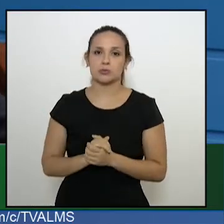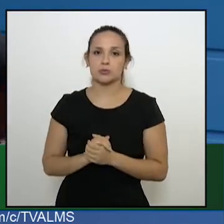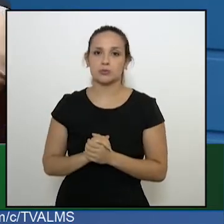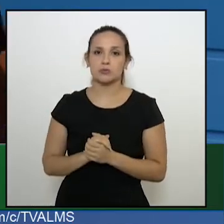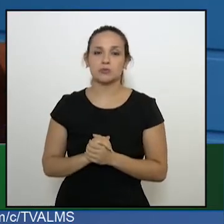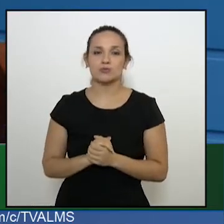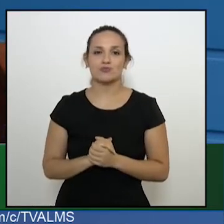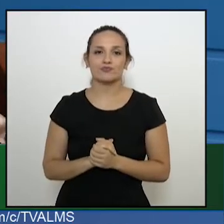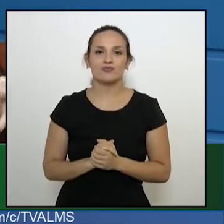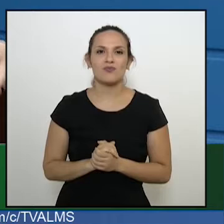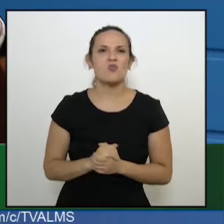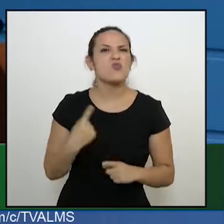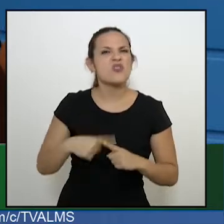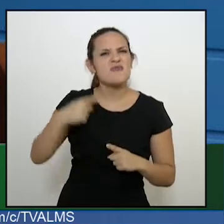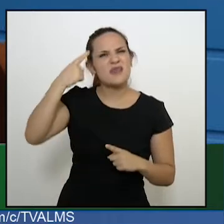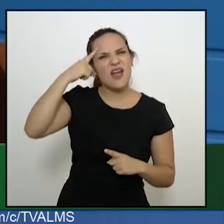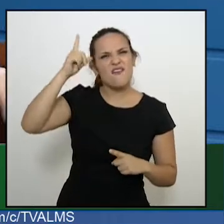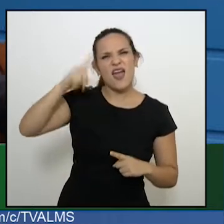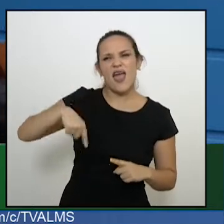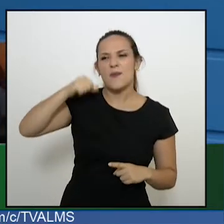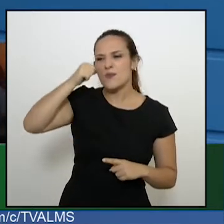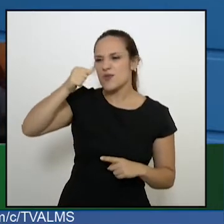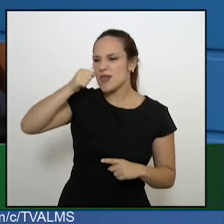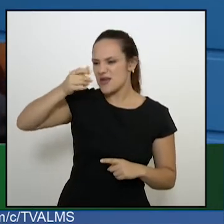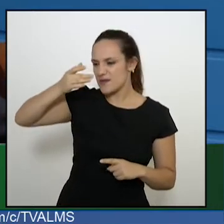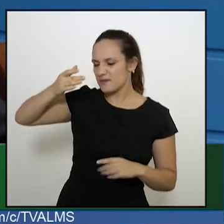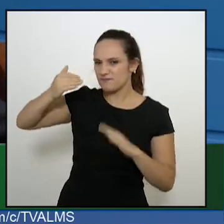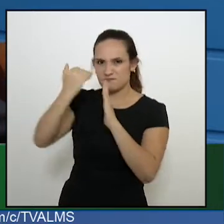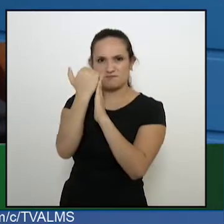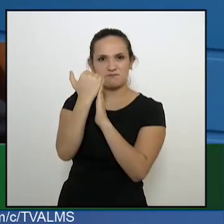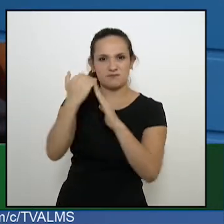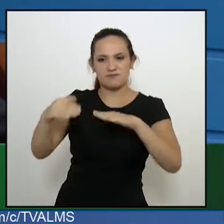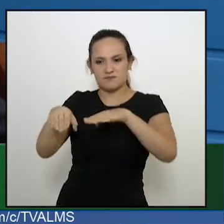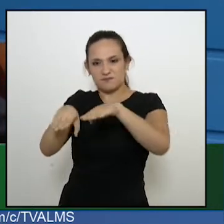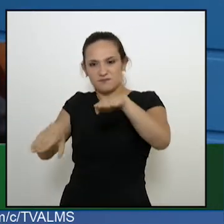que inferiorizavam, desvalorizavam a mulher.